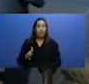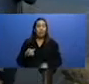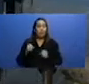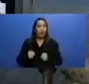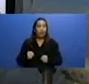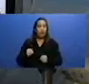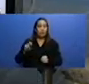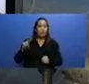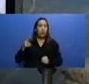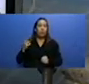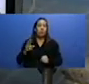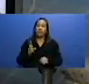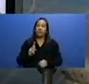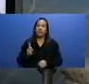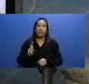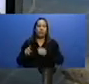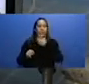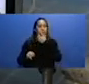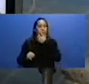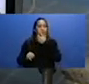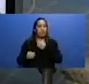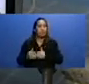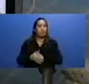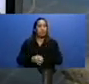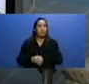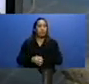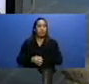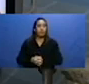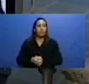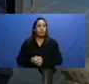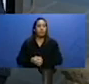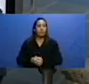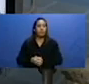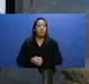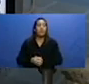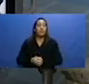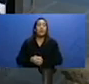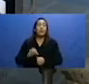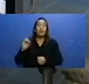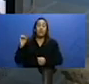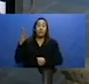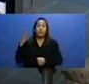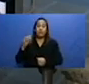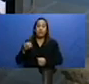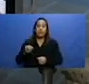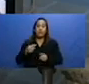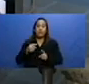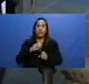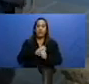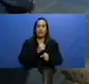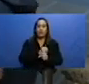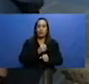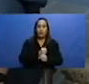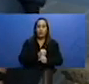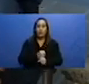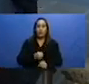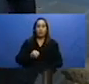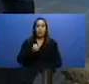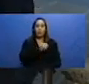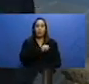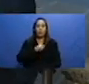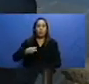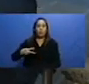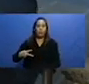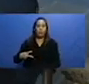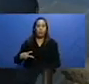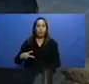acontecer. Então, é pouco ou muito provável que saia a soma 2. É só eu olhar no gráfico. A coluna do